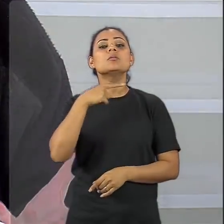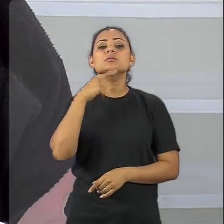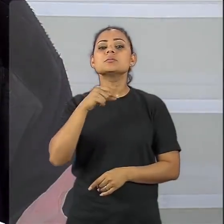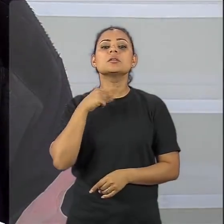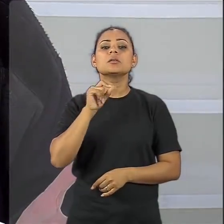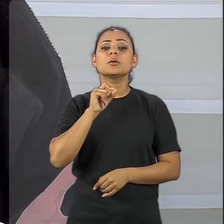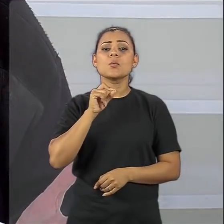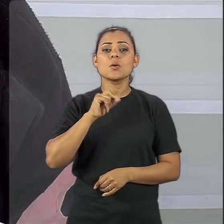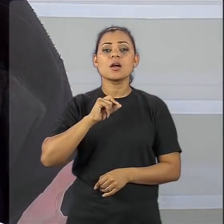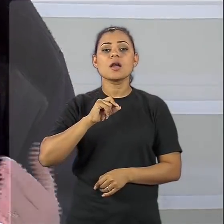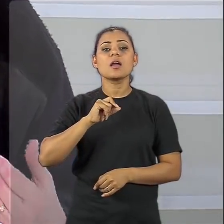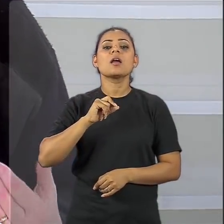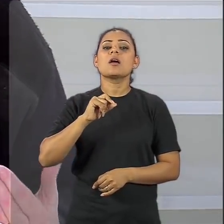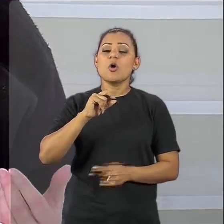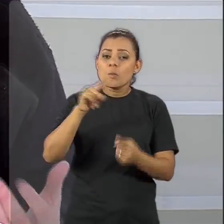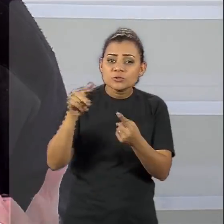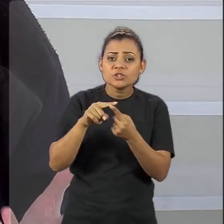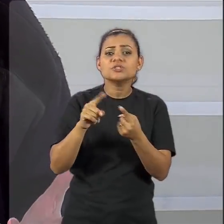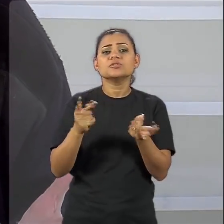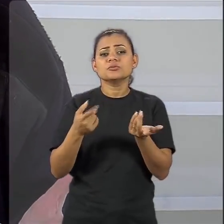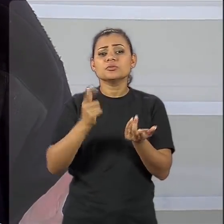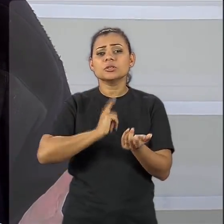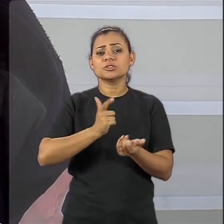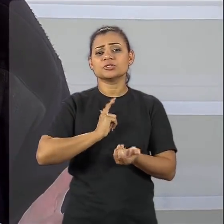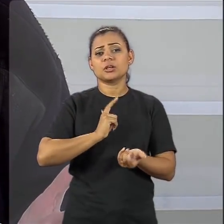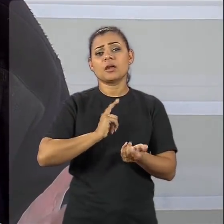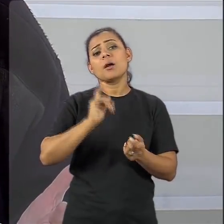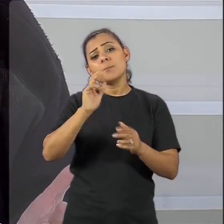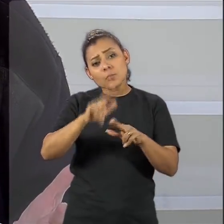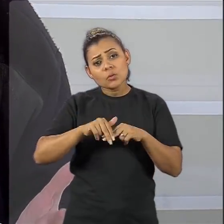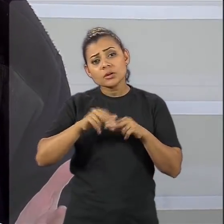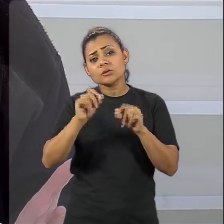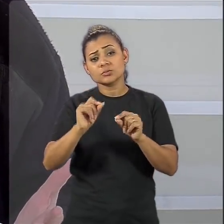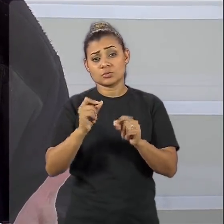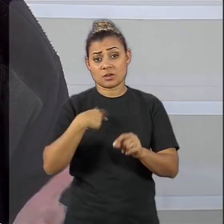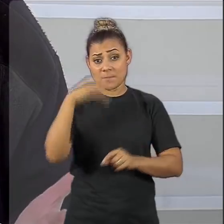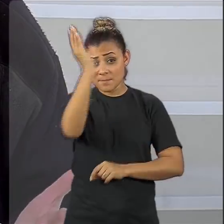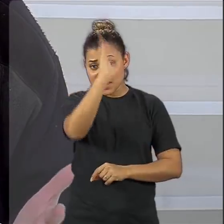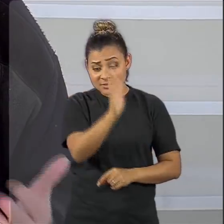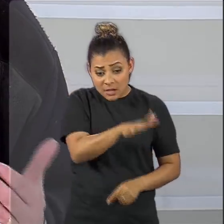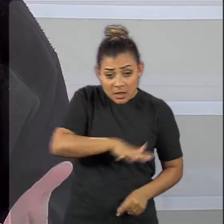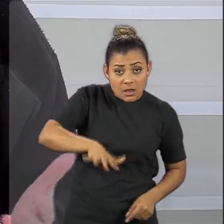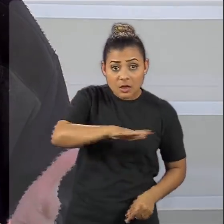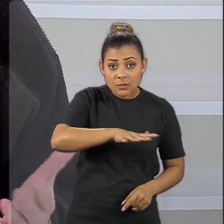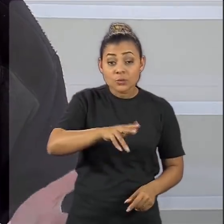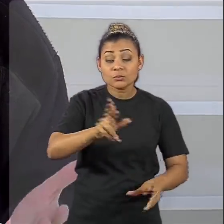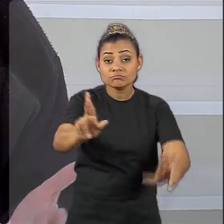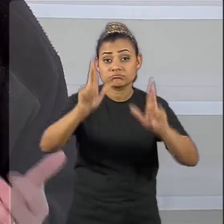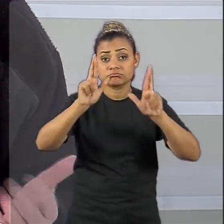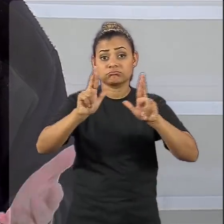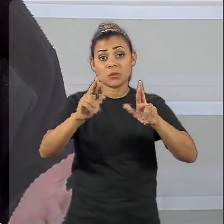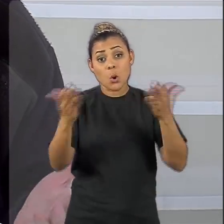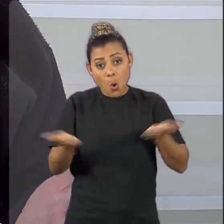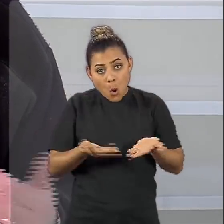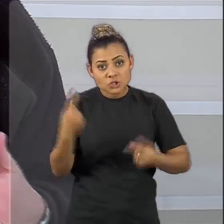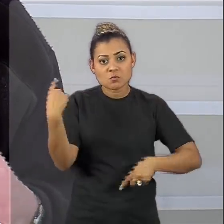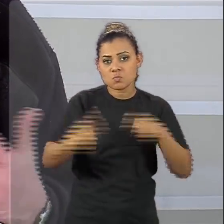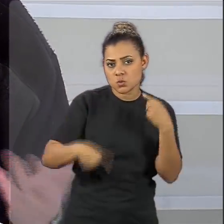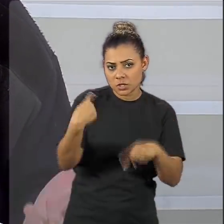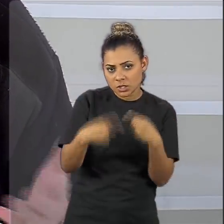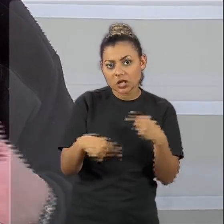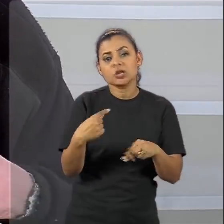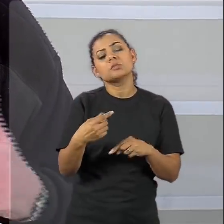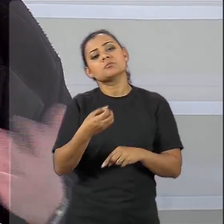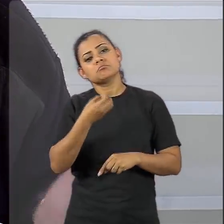às expectativas que eu, pelo menos, tinha, acho que boa parte do público brasileiro tinha, tanto é que hoje os políticos, que são bem